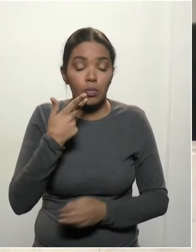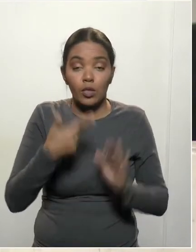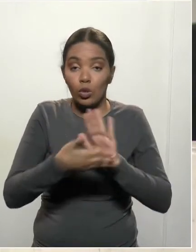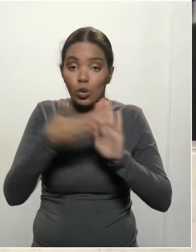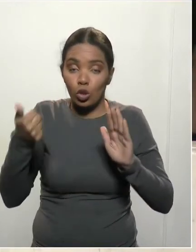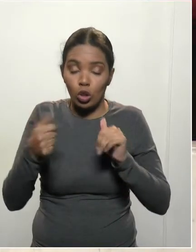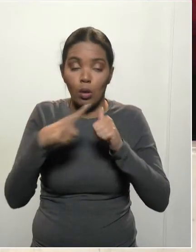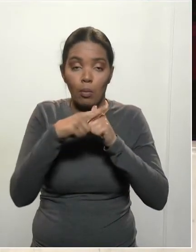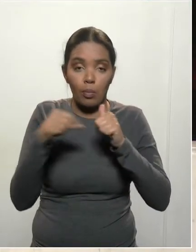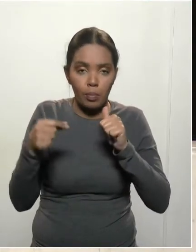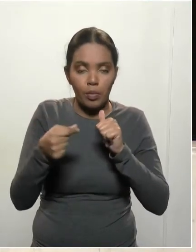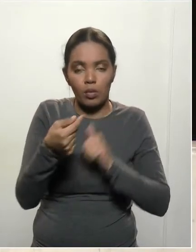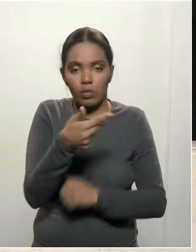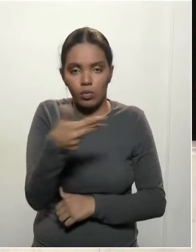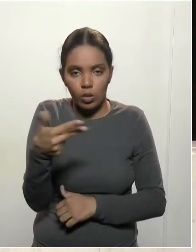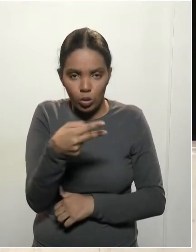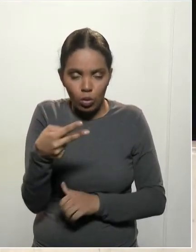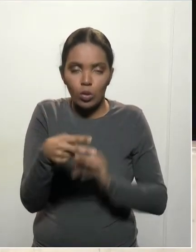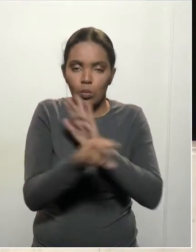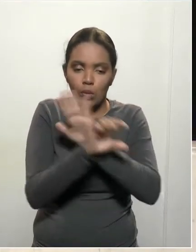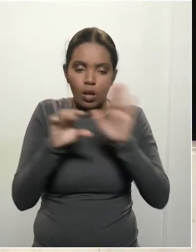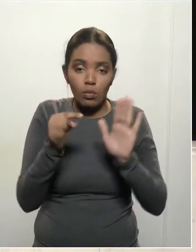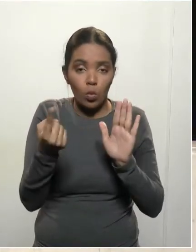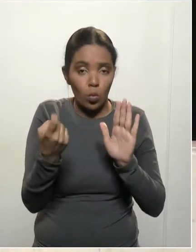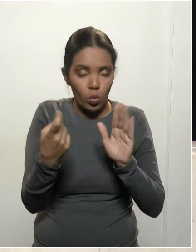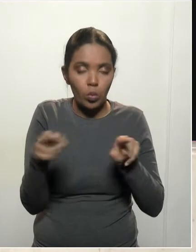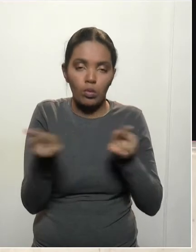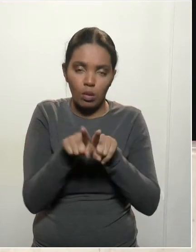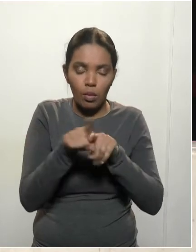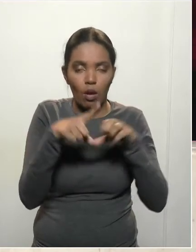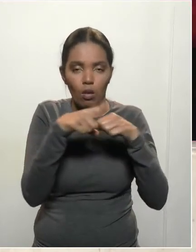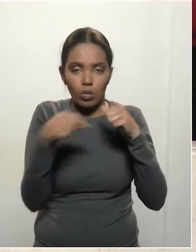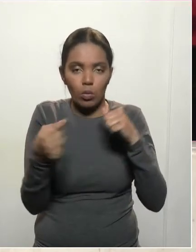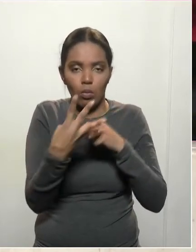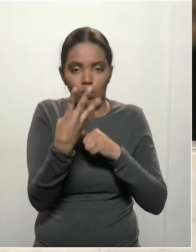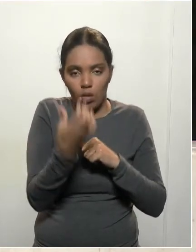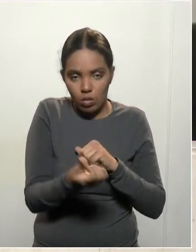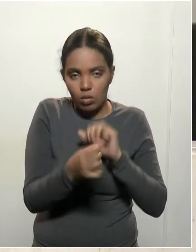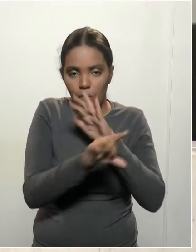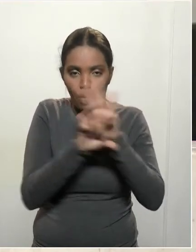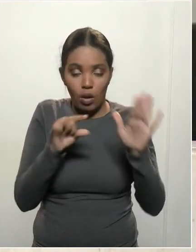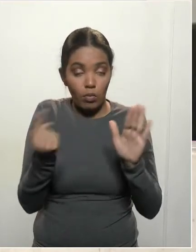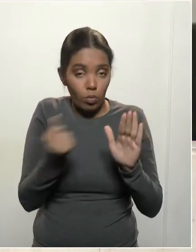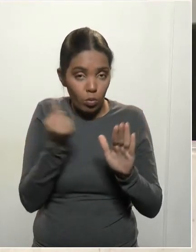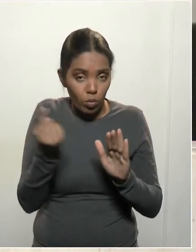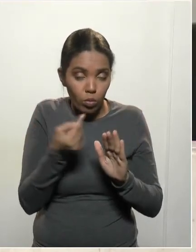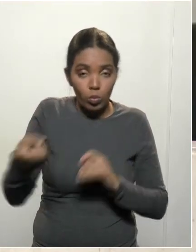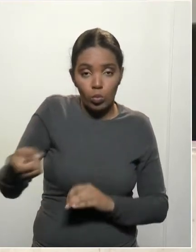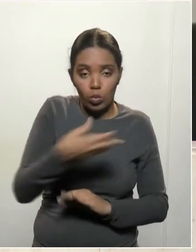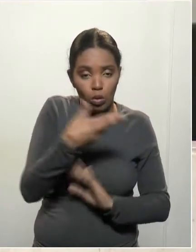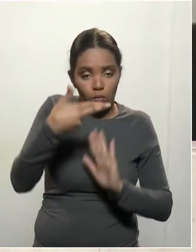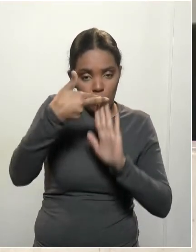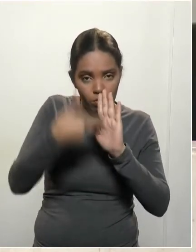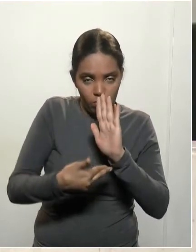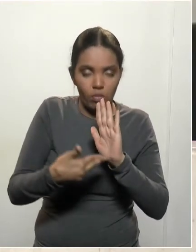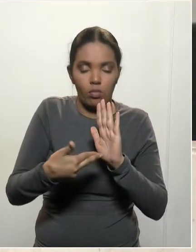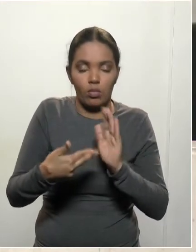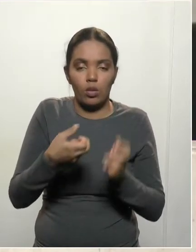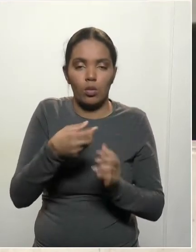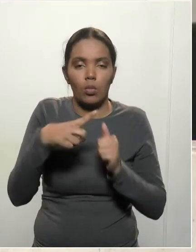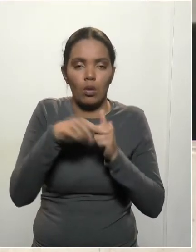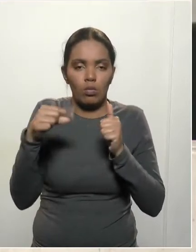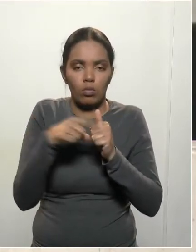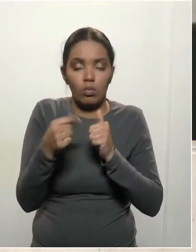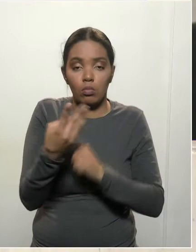único do artigo 22 e o parágrafo único do artigo 46 e da nova redação ao parágrafo único do artigo 30